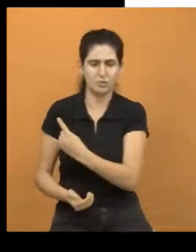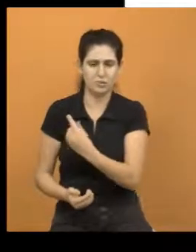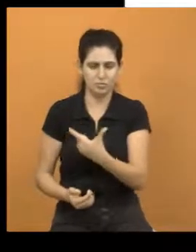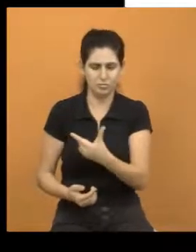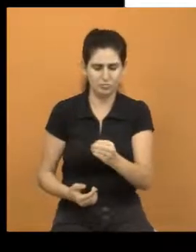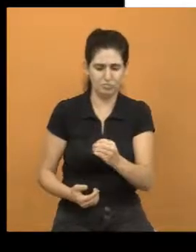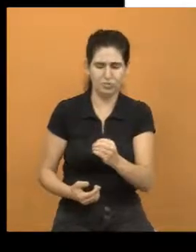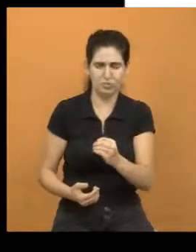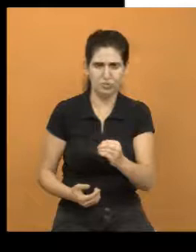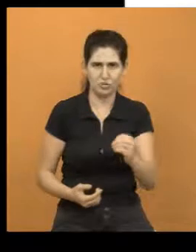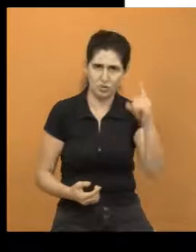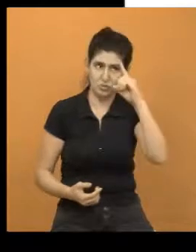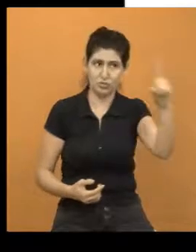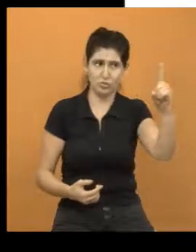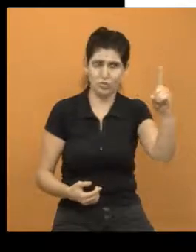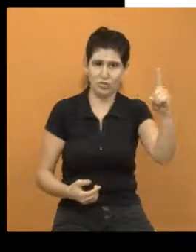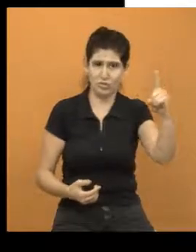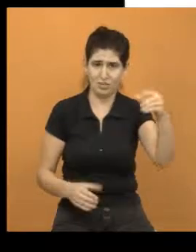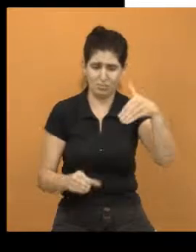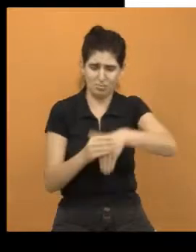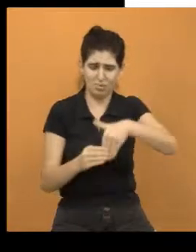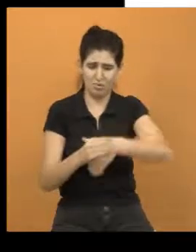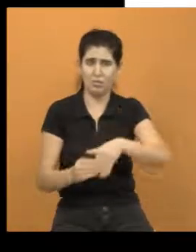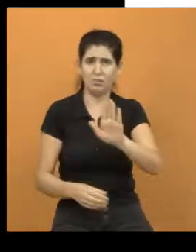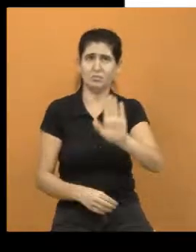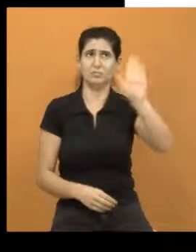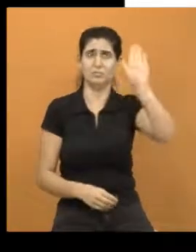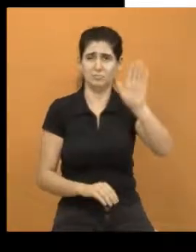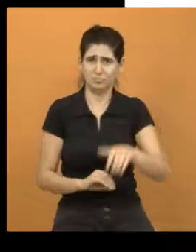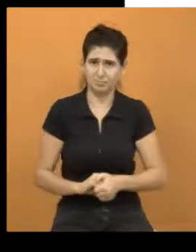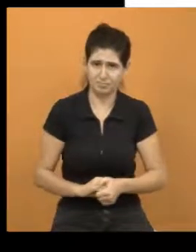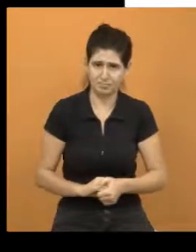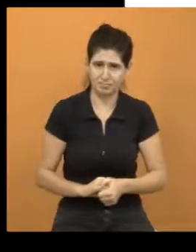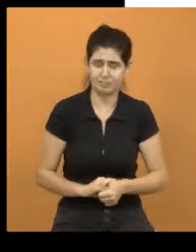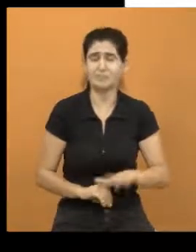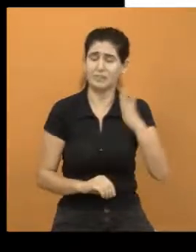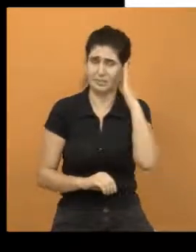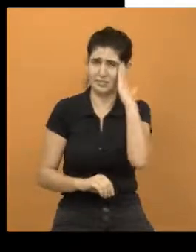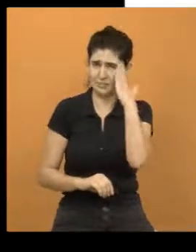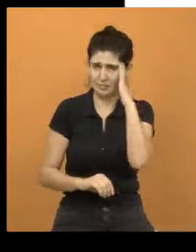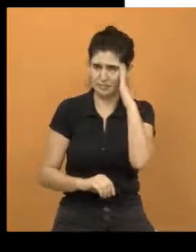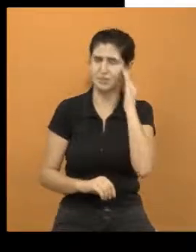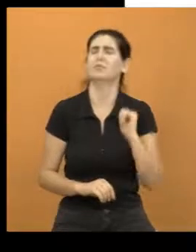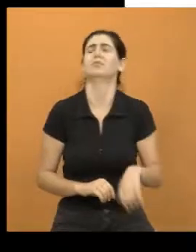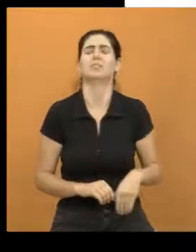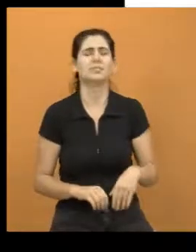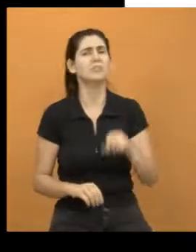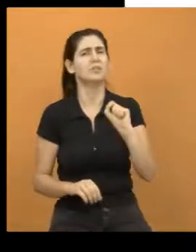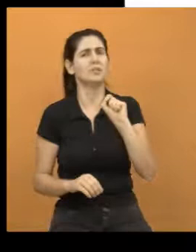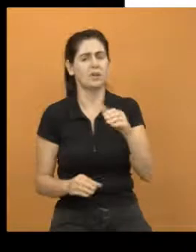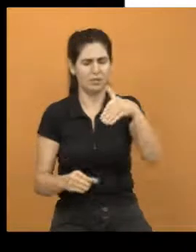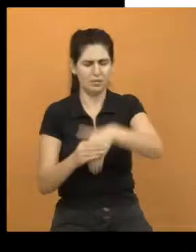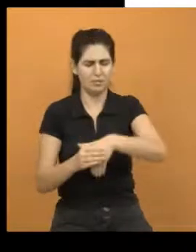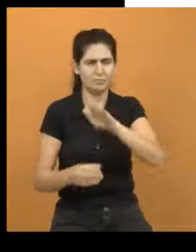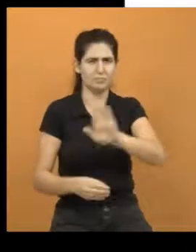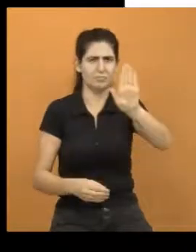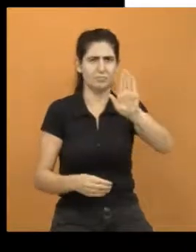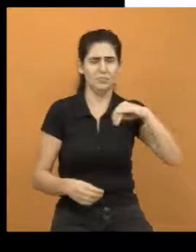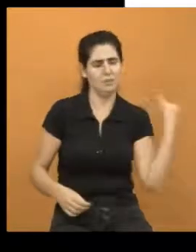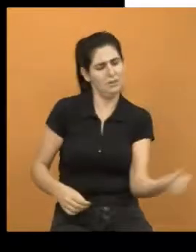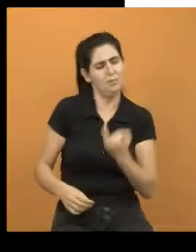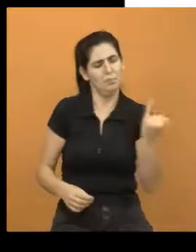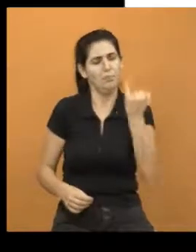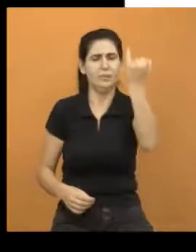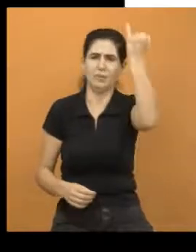120 dias para a nova eleição. Eu entendo que seja a eleição mais importante de todos